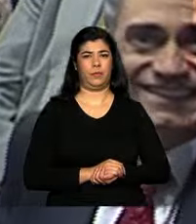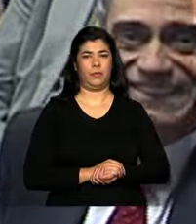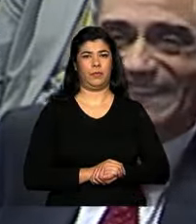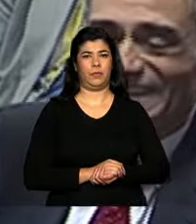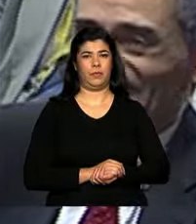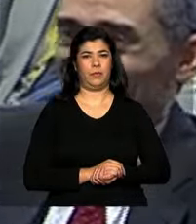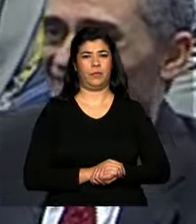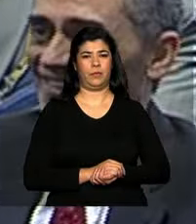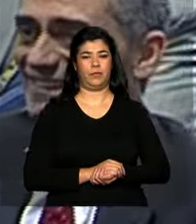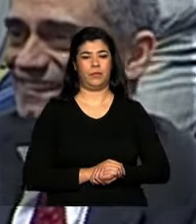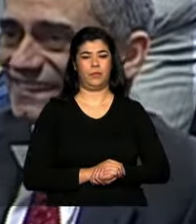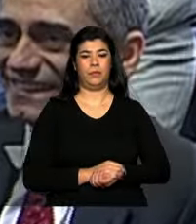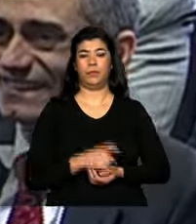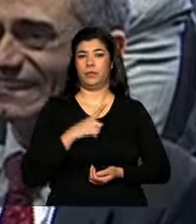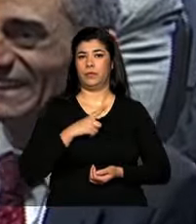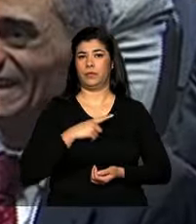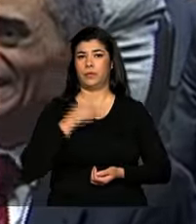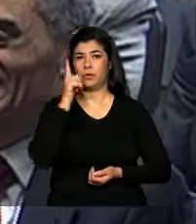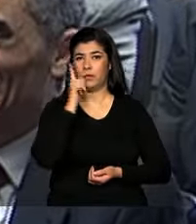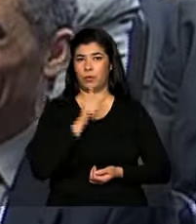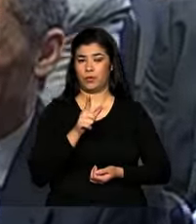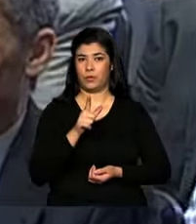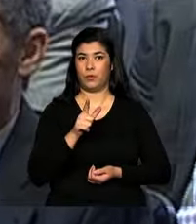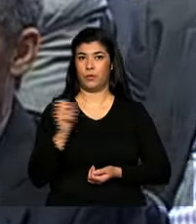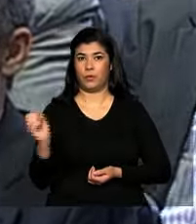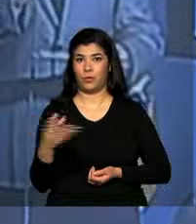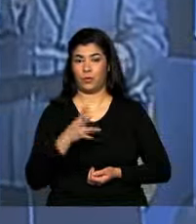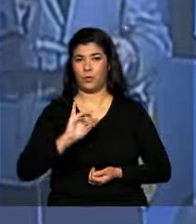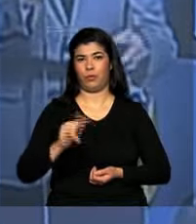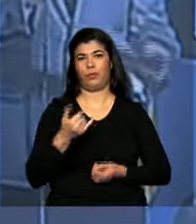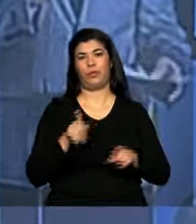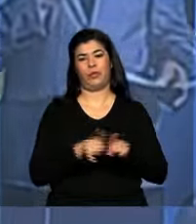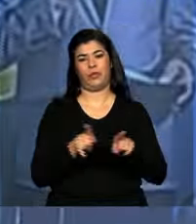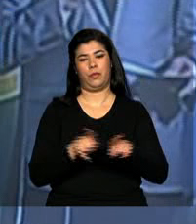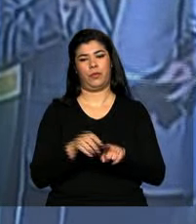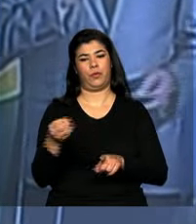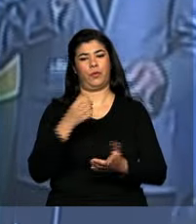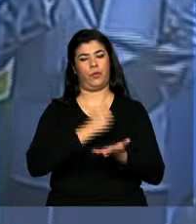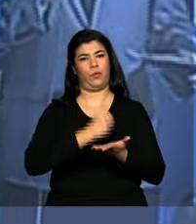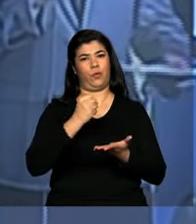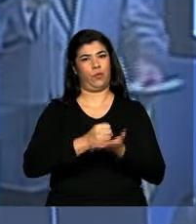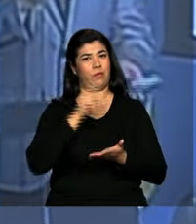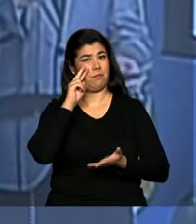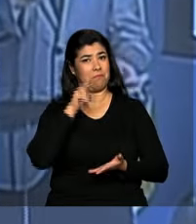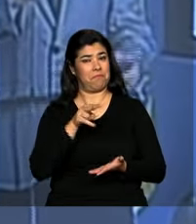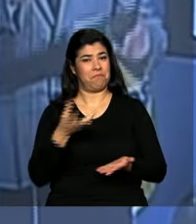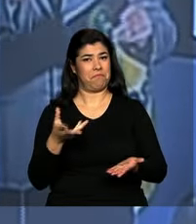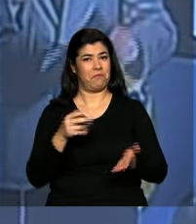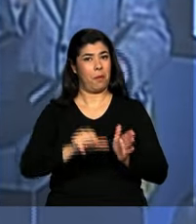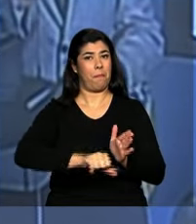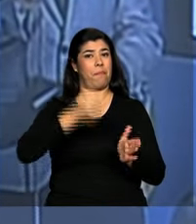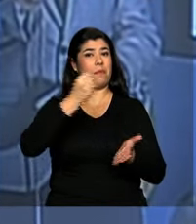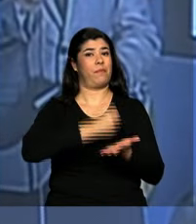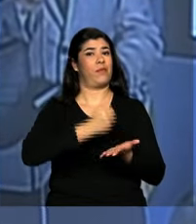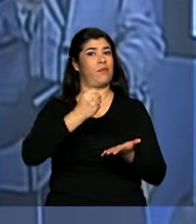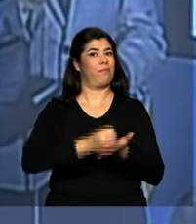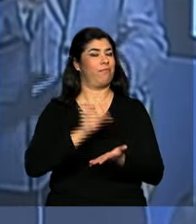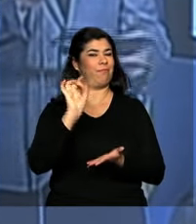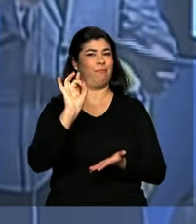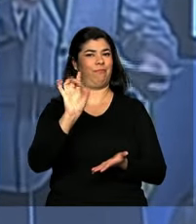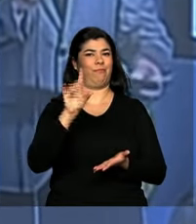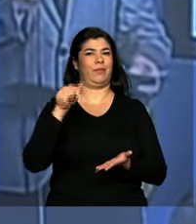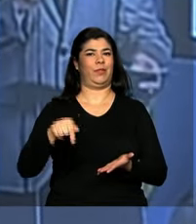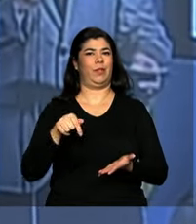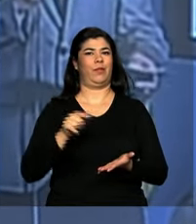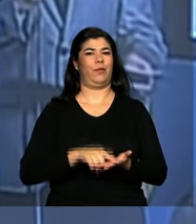Que ele consiga abrir novos horizontes, então, né, com esse novo contrato assinado, né, o primeiro contrato assinado com exclusividade